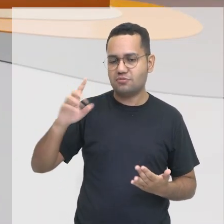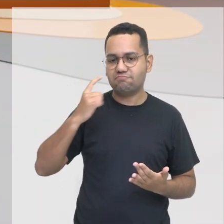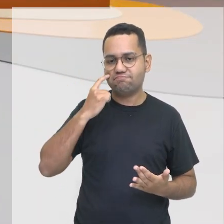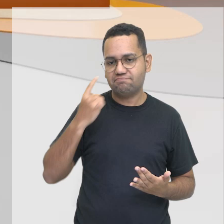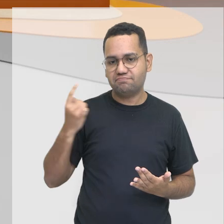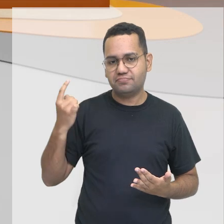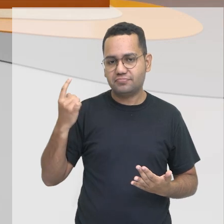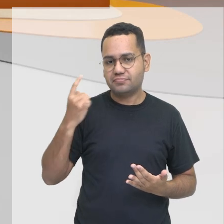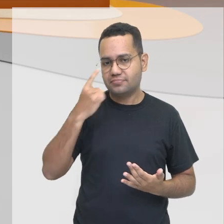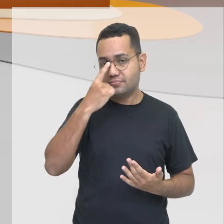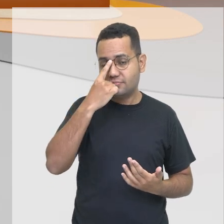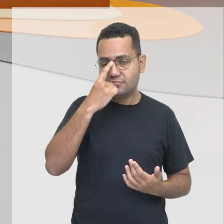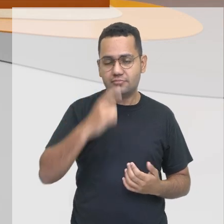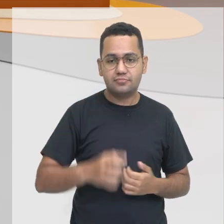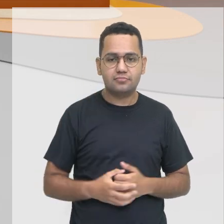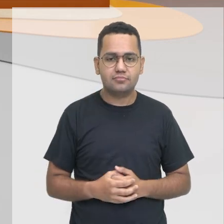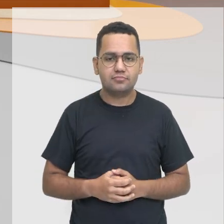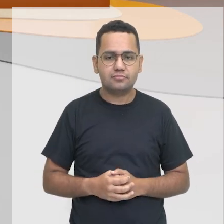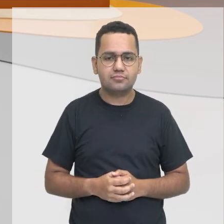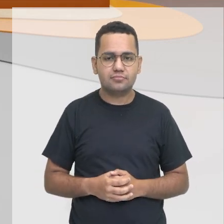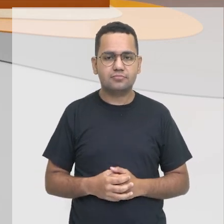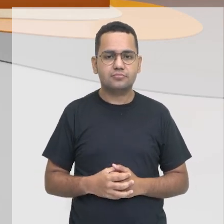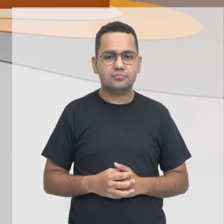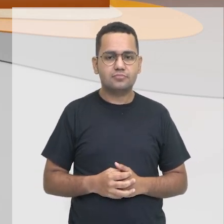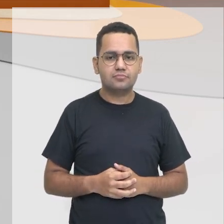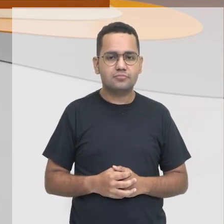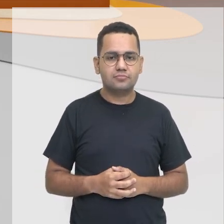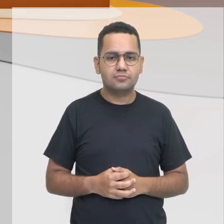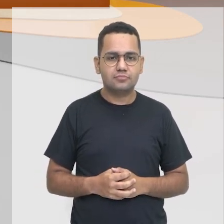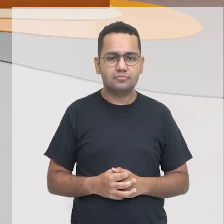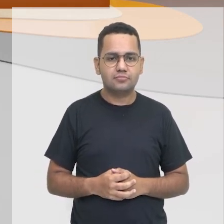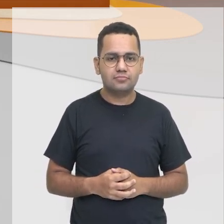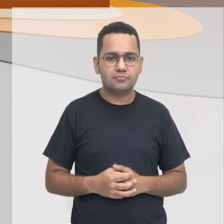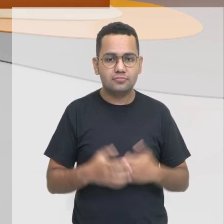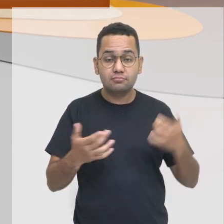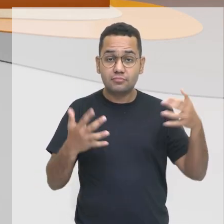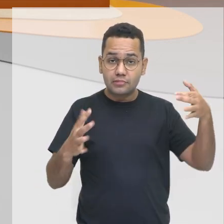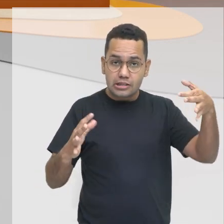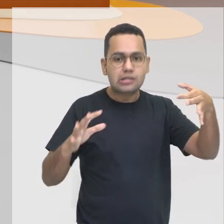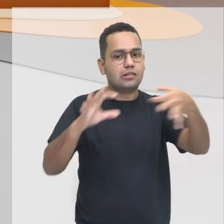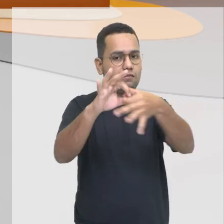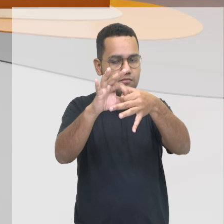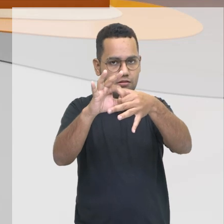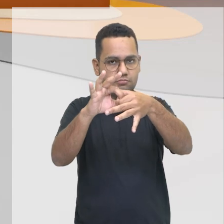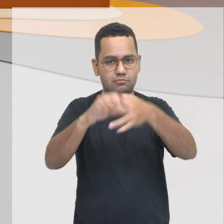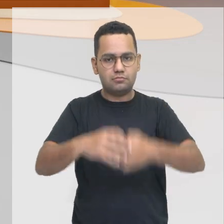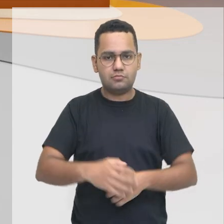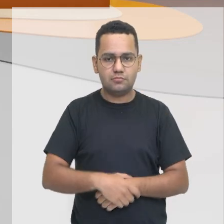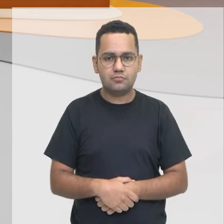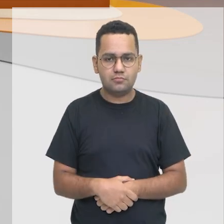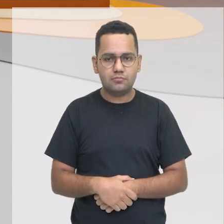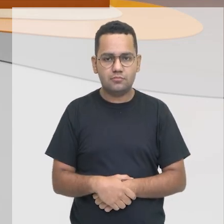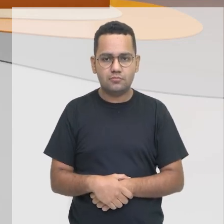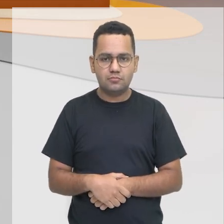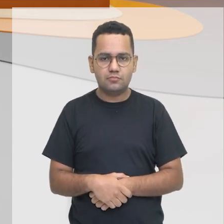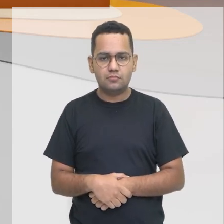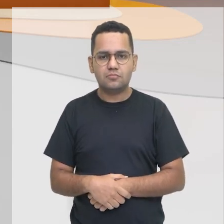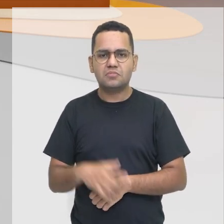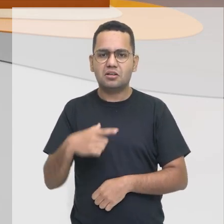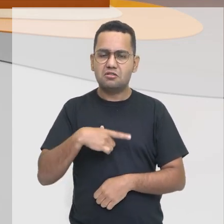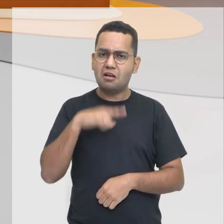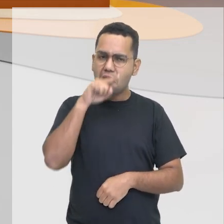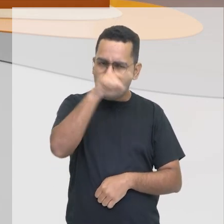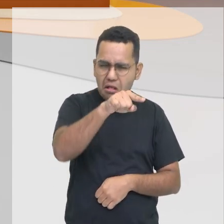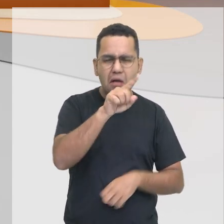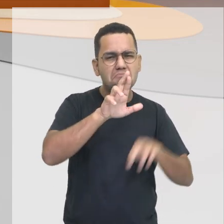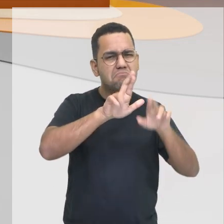primeiro momento para ilustrar essa ideia de integração nacional que levou a cabo muitos projetos para a